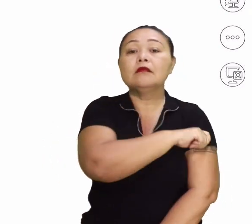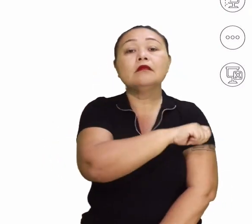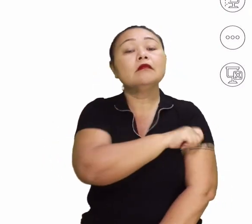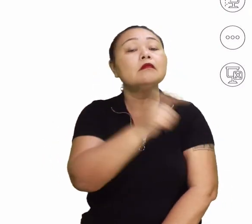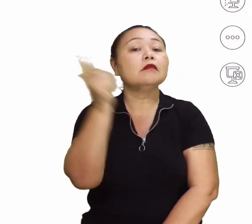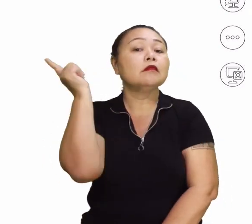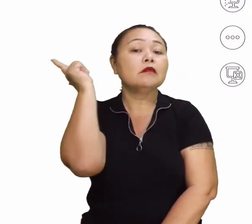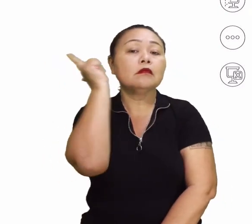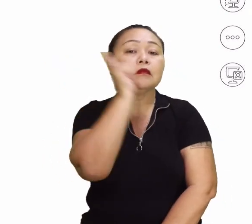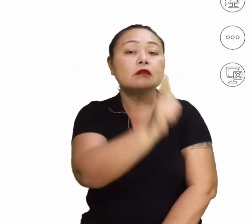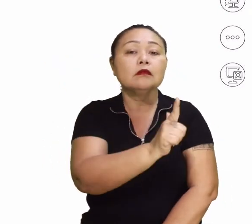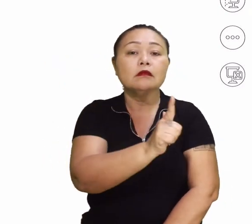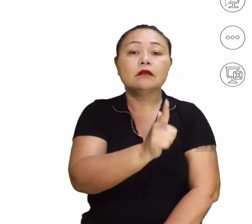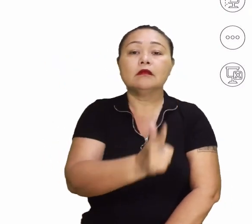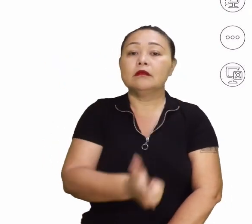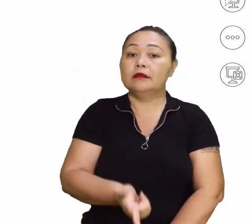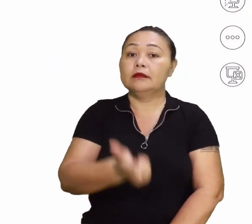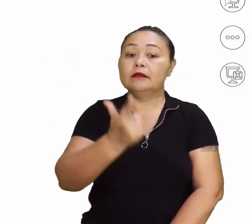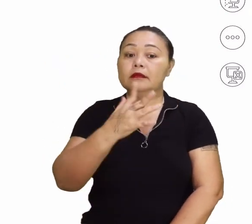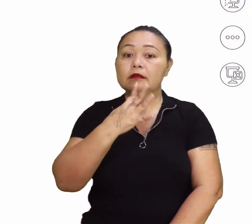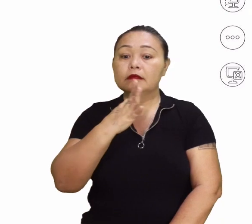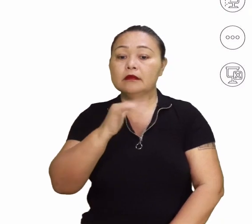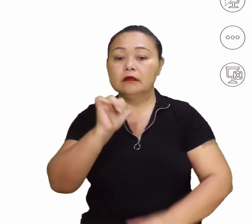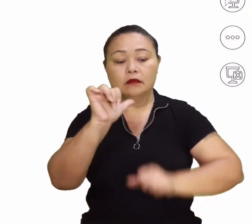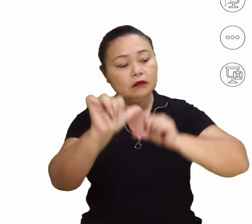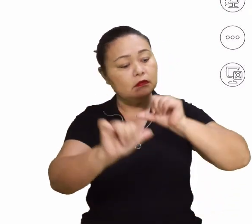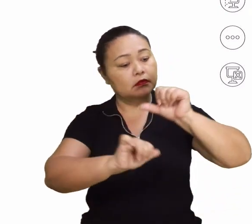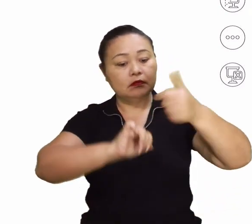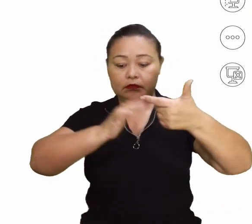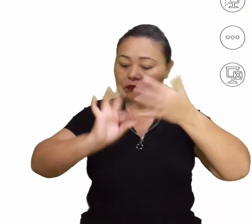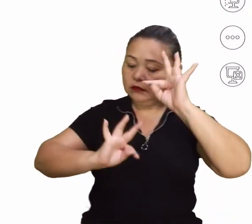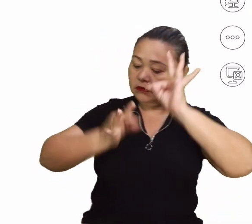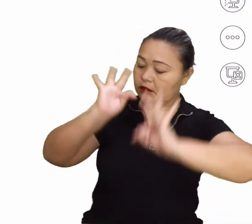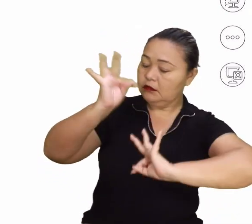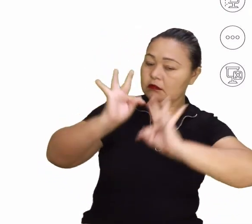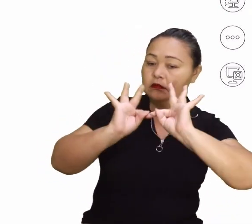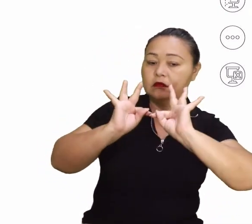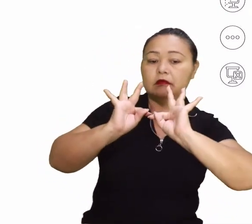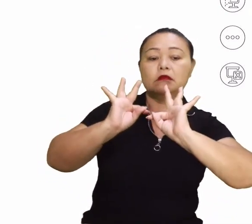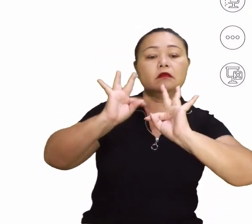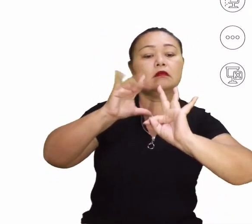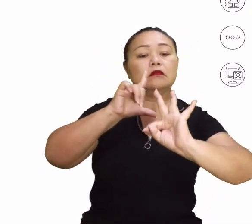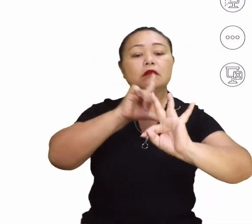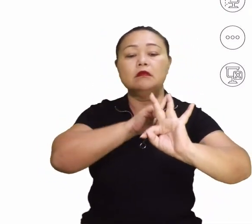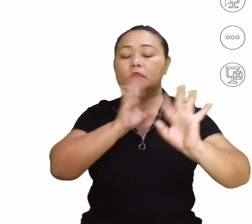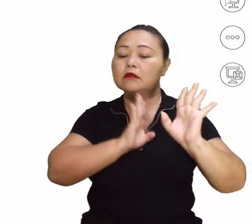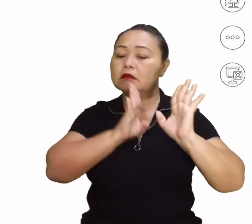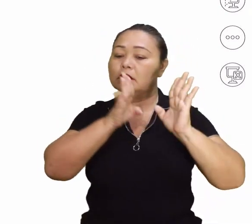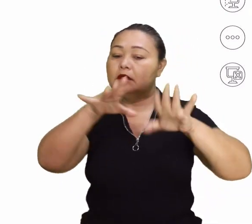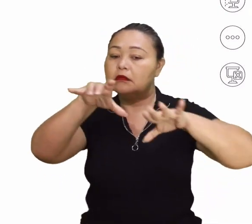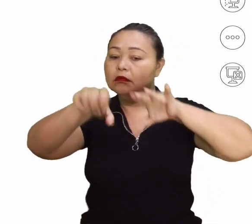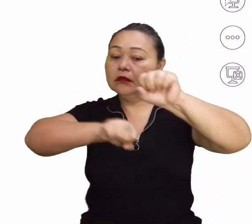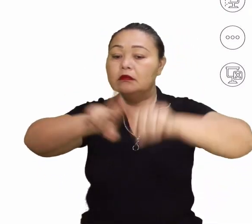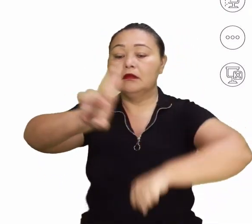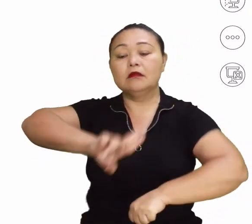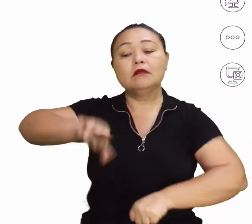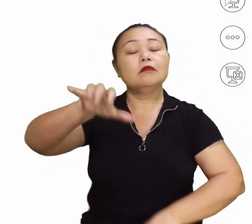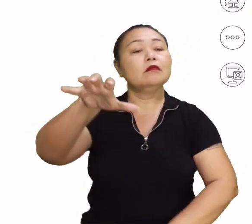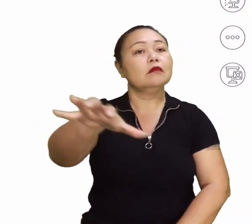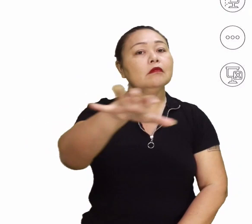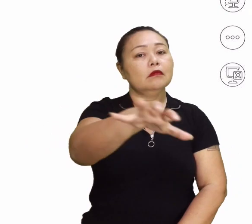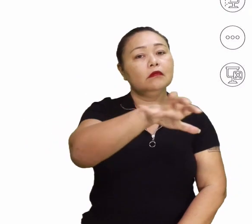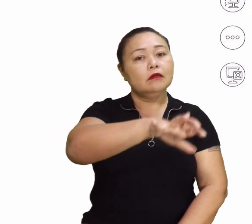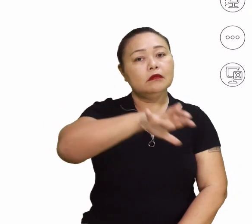consiga reconhecer as transformações tecnológicas que determinam a apropriação e uso dos